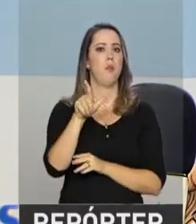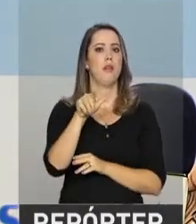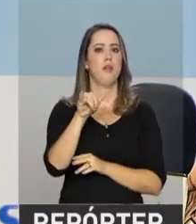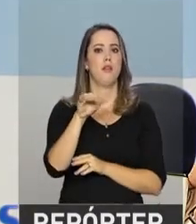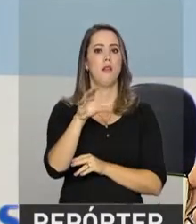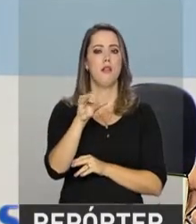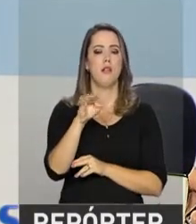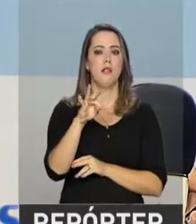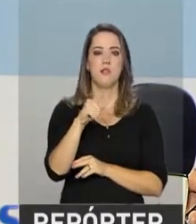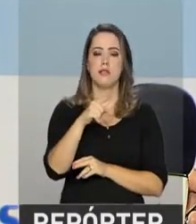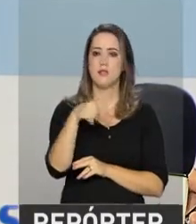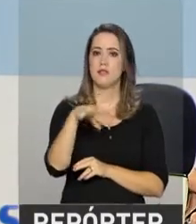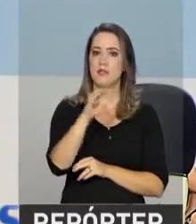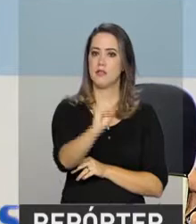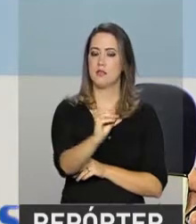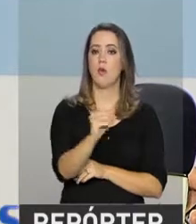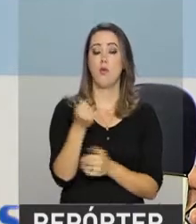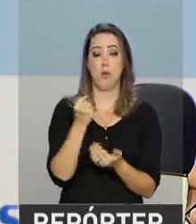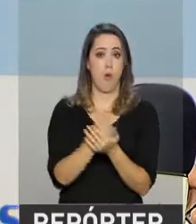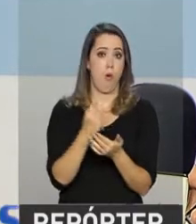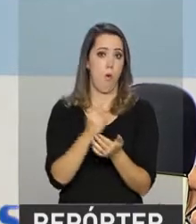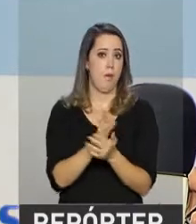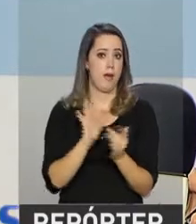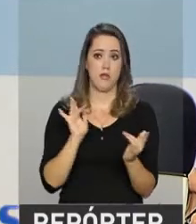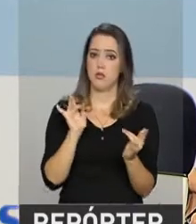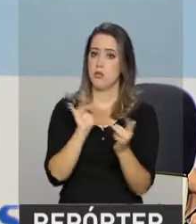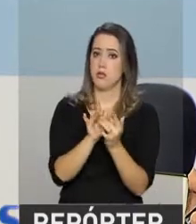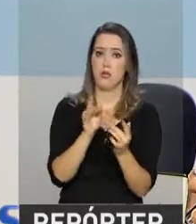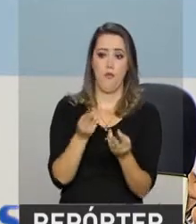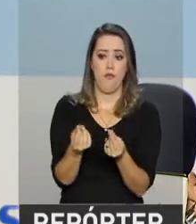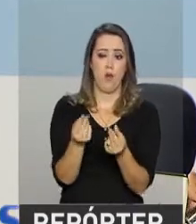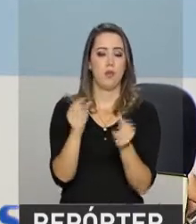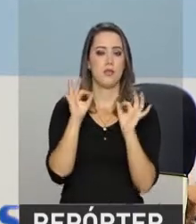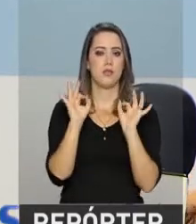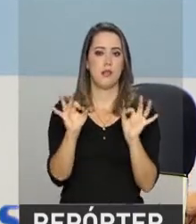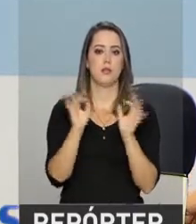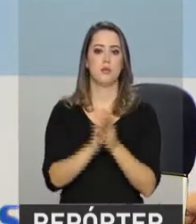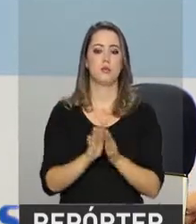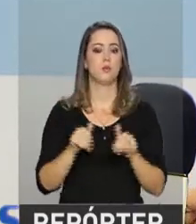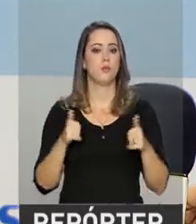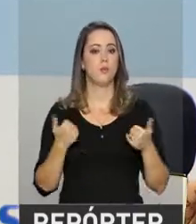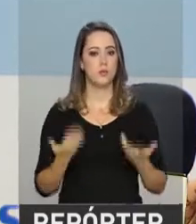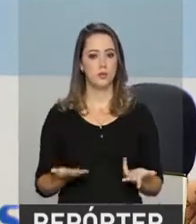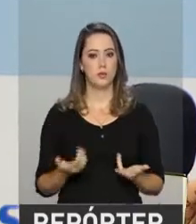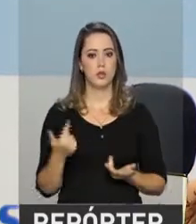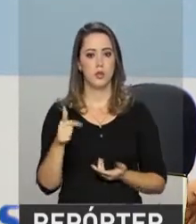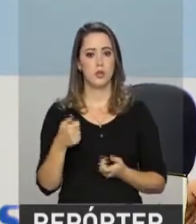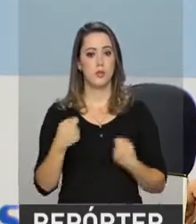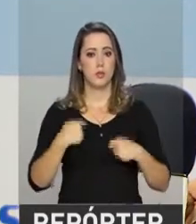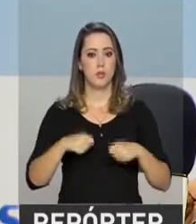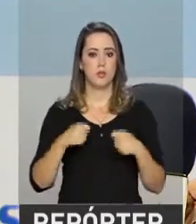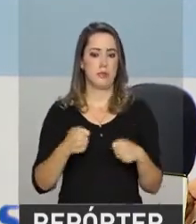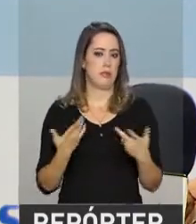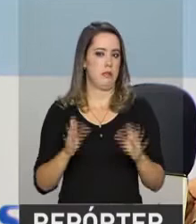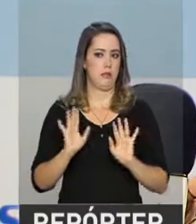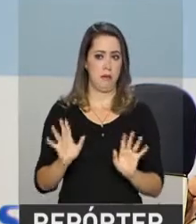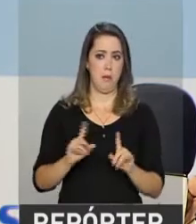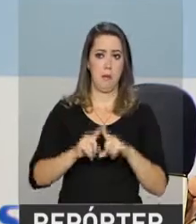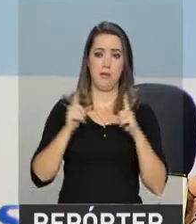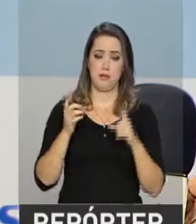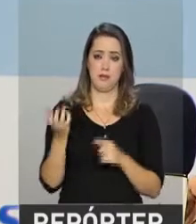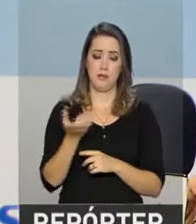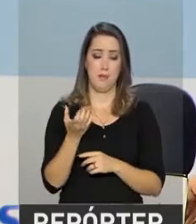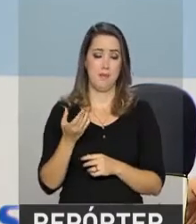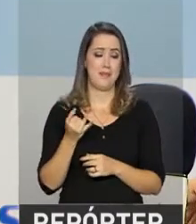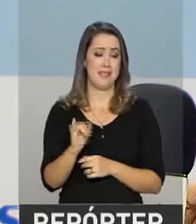ele a exigência legal e adquirir aquele produto por aquele preço então se ele não é obrigado a fazer isso mas se